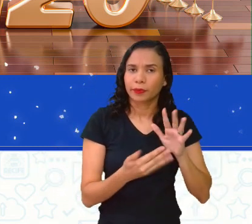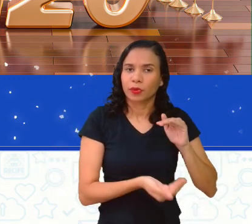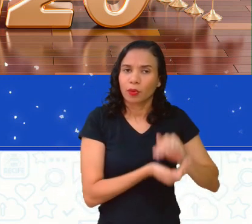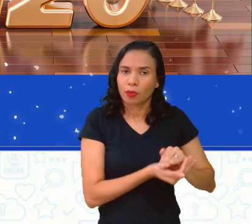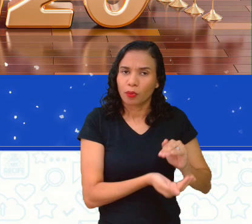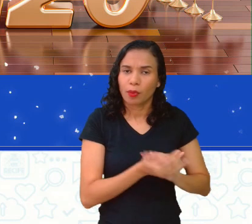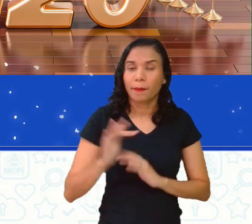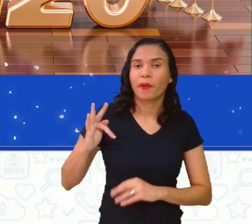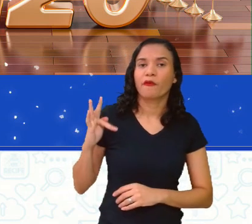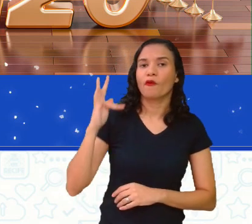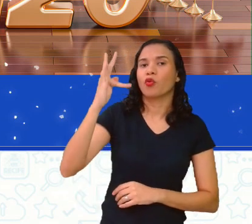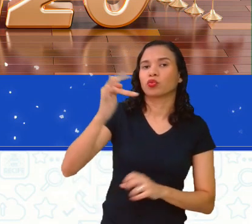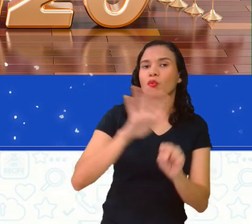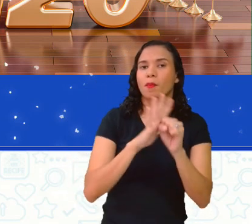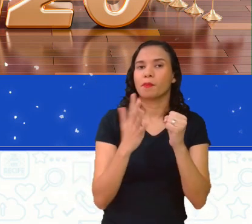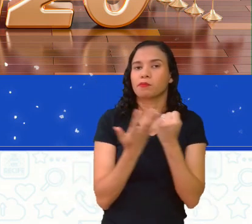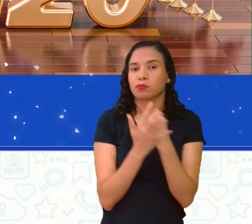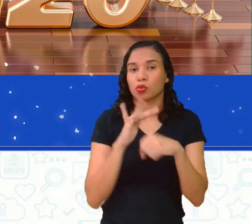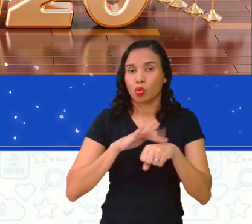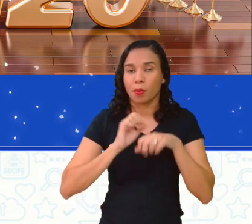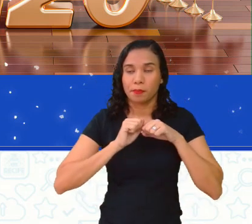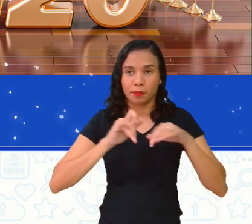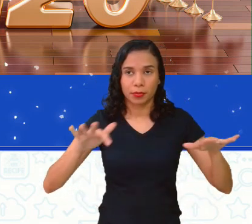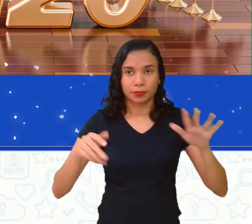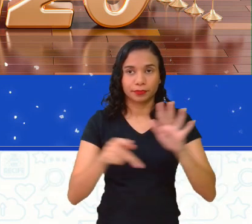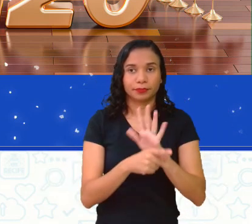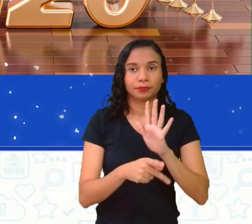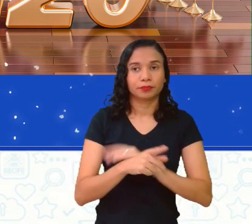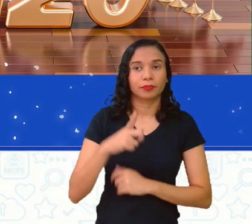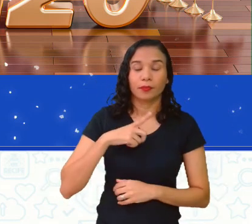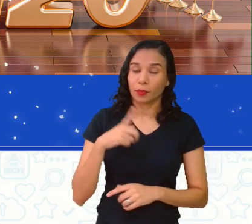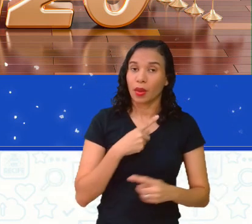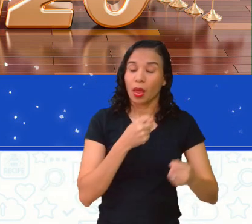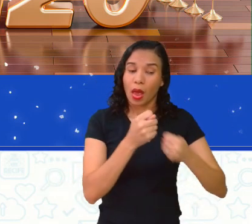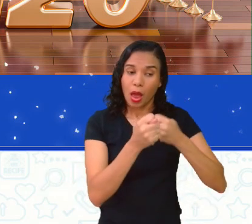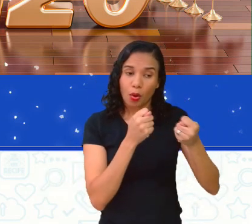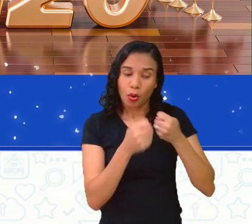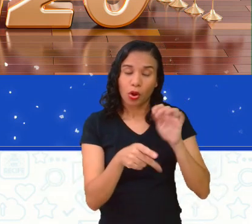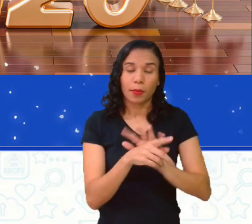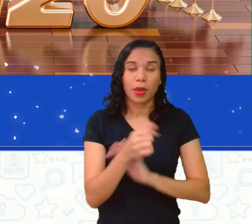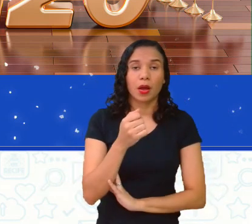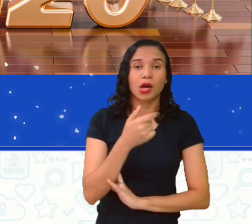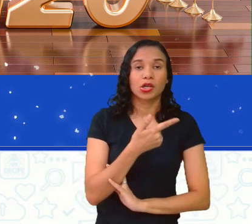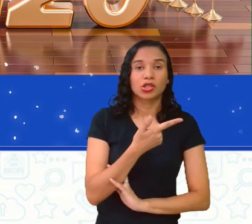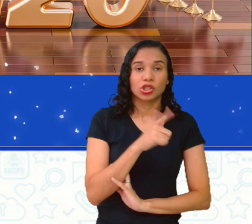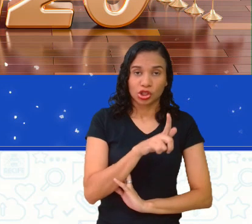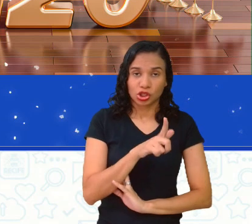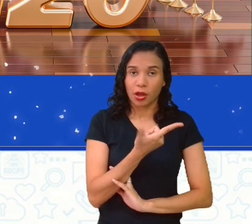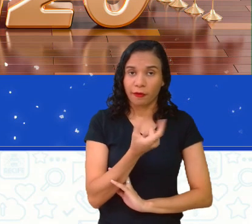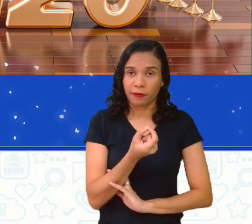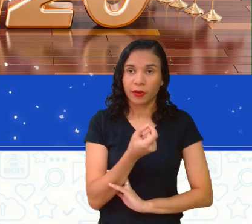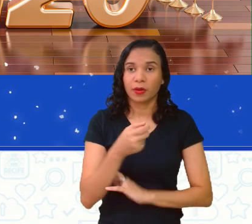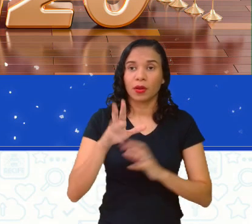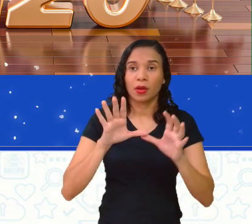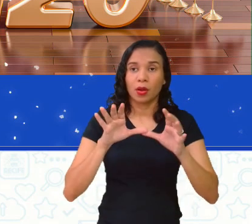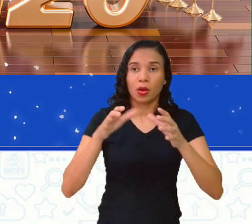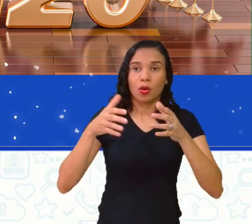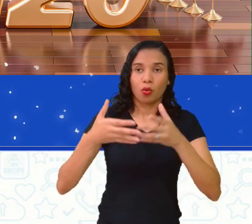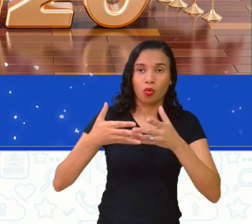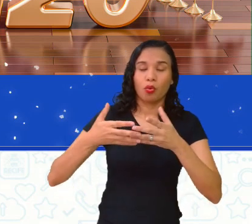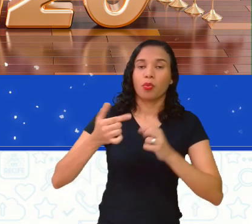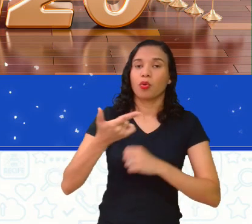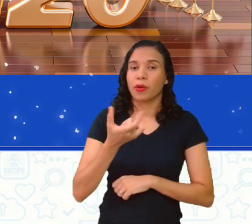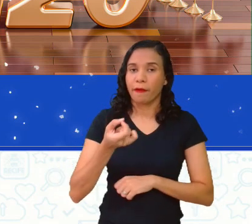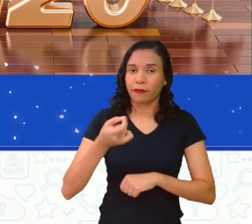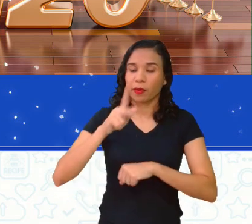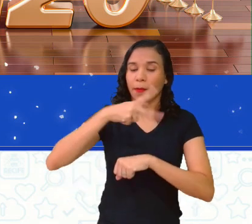futuras pandemias. Vamos ler a notícia? As grandes economias do G20, que é um grupo de 20 países reunidos,